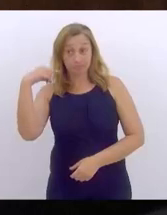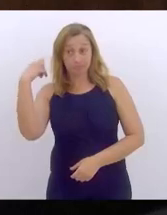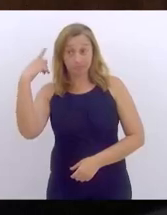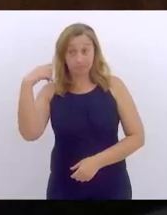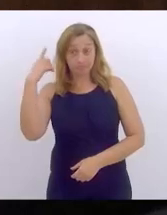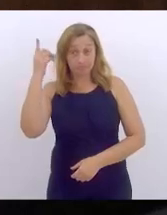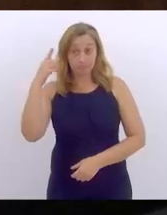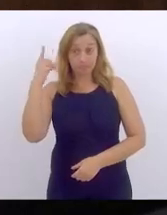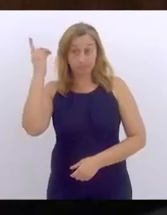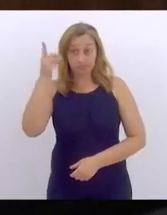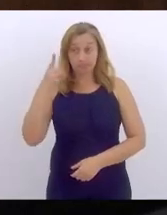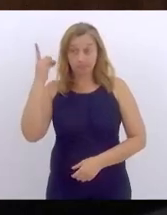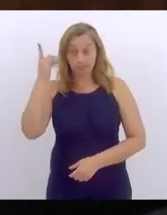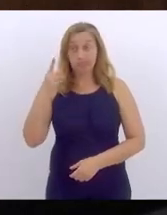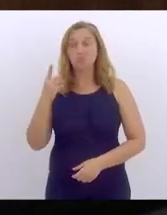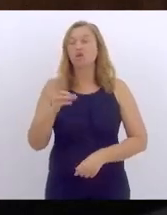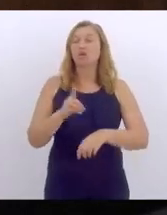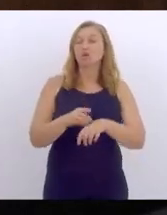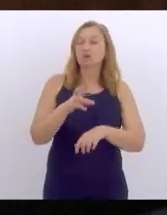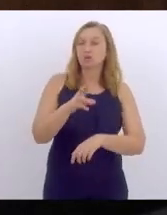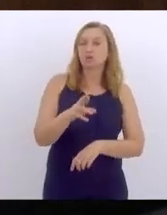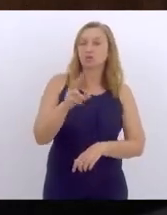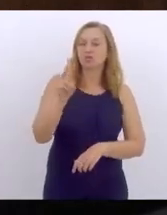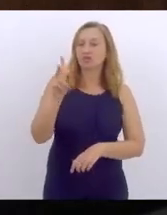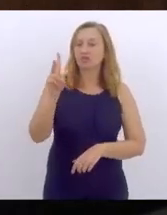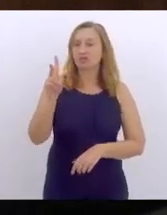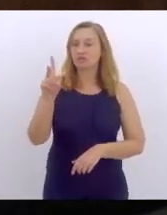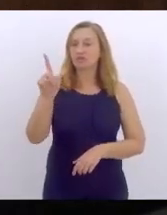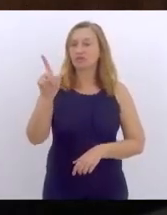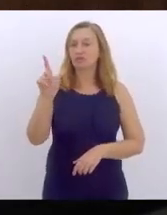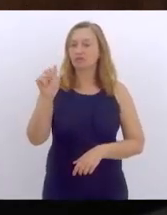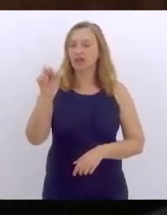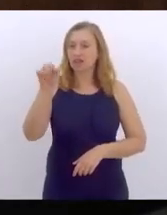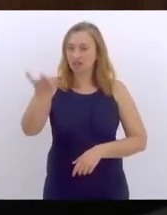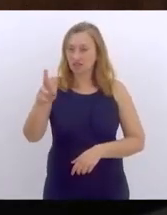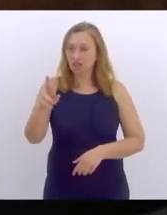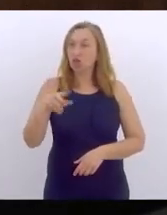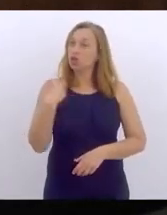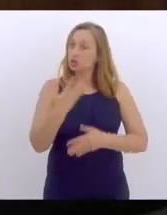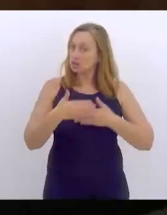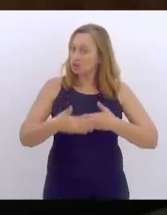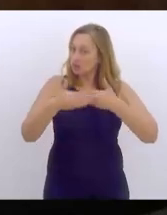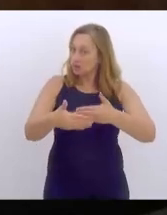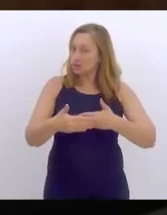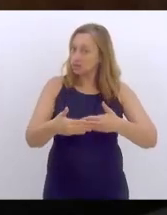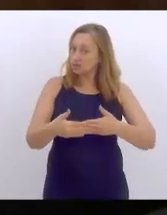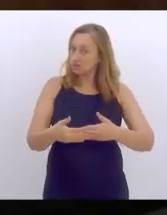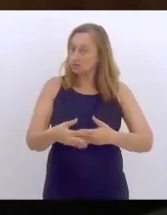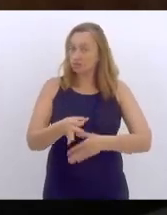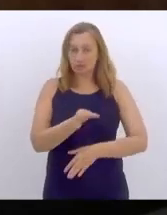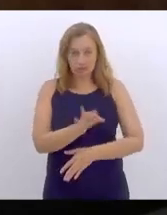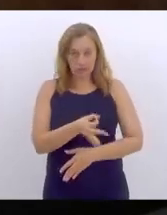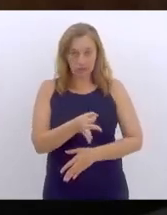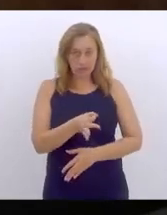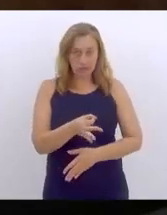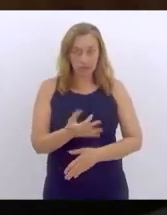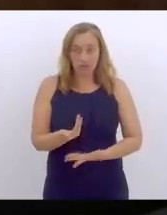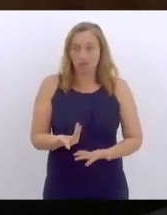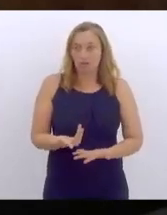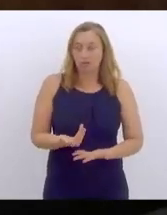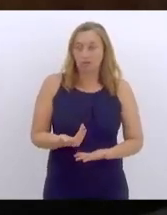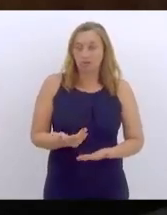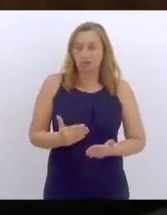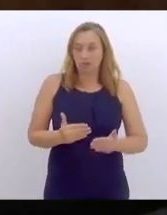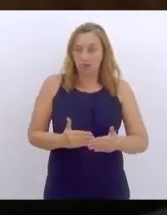o doutor Adir bem sabe, nós avançamos dentro do quadro legal. Até porque não adianta